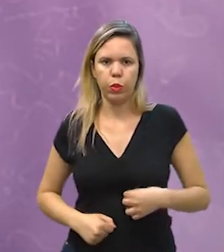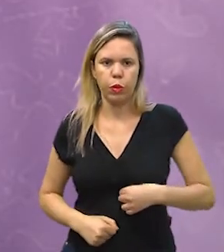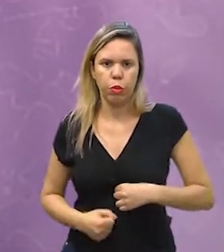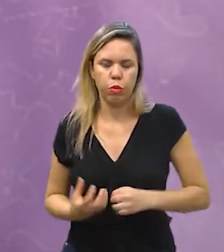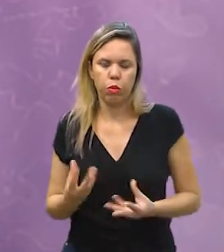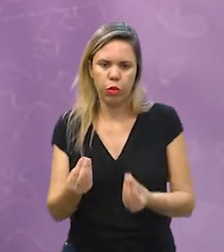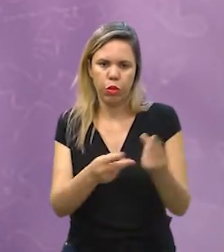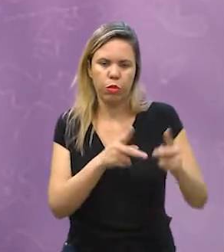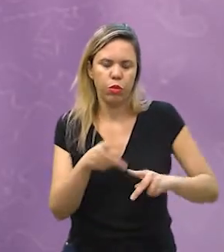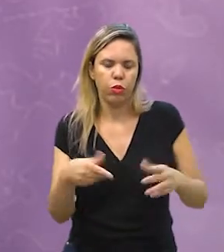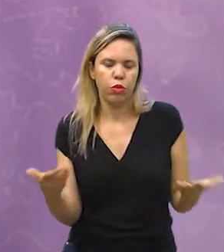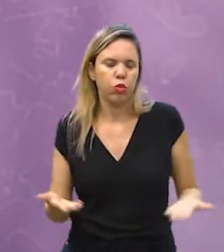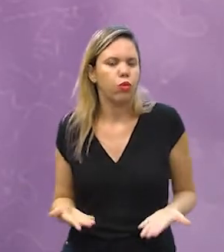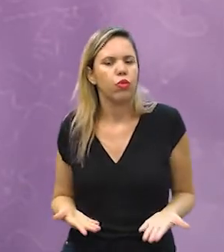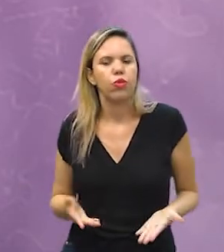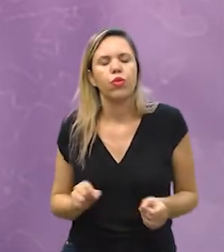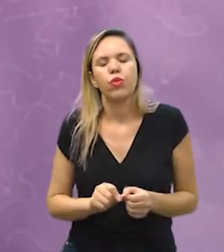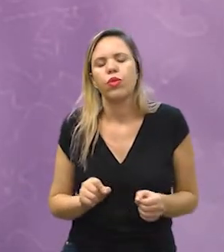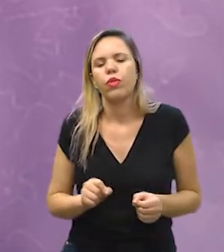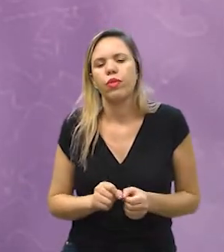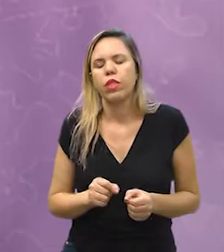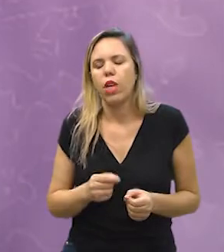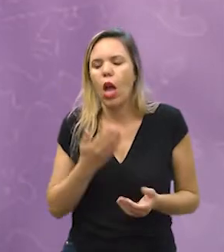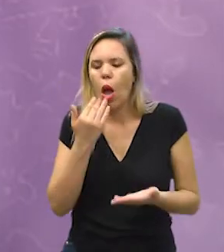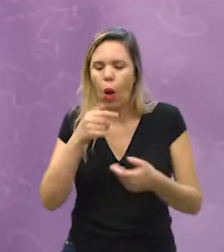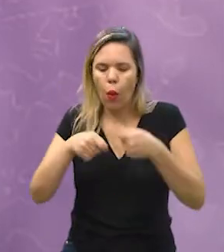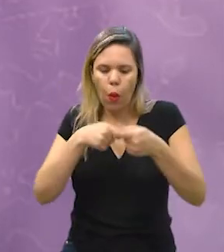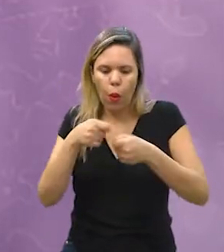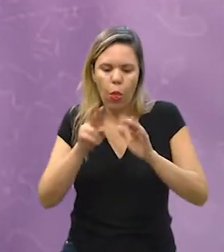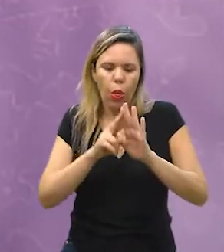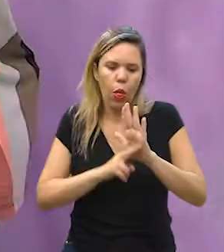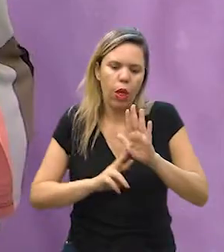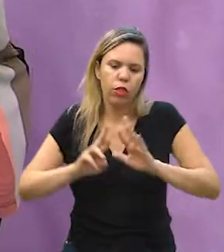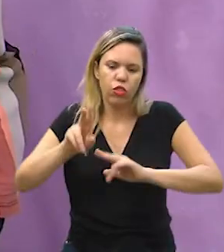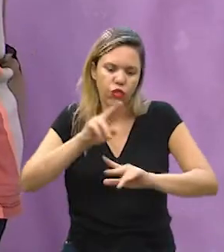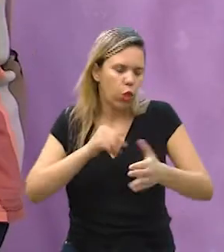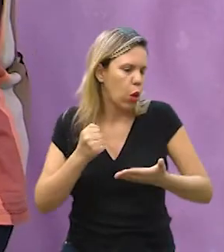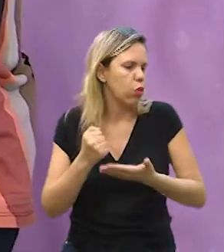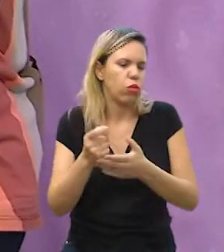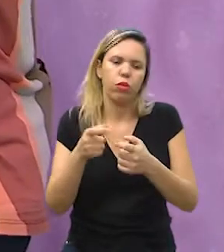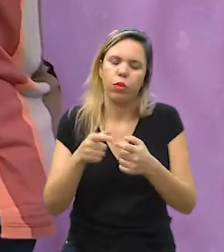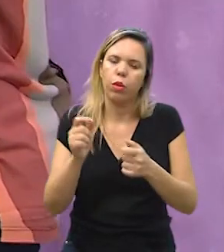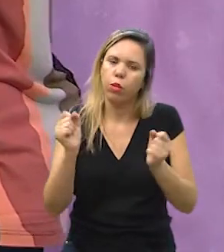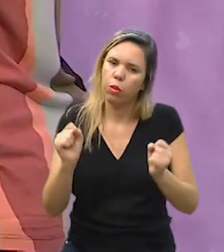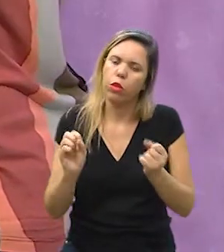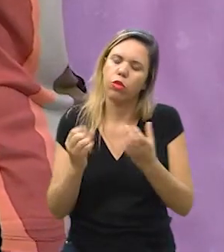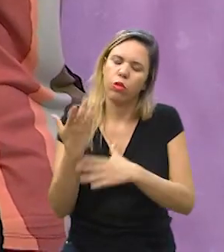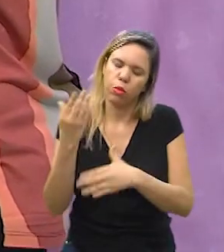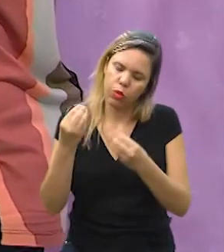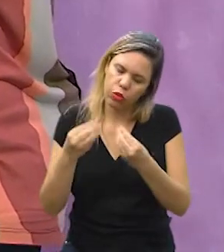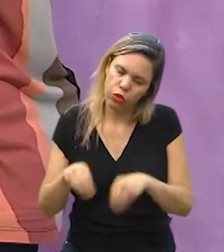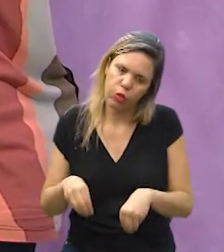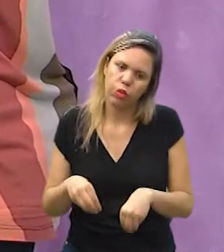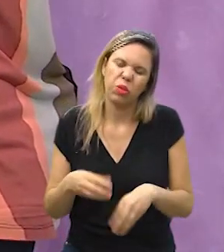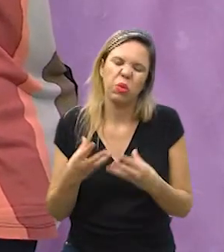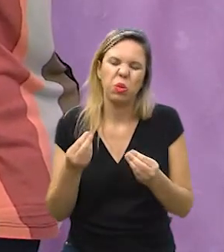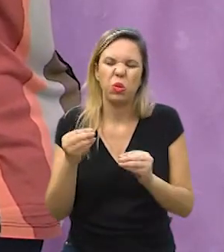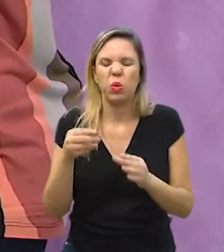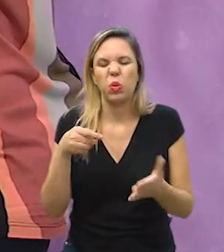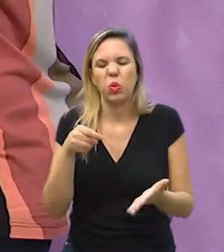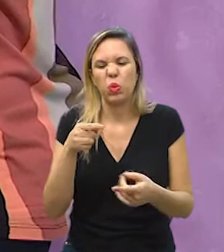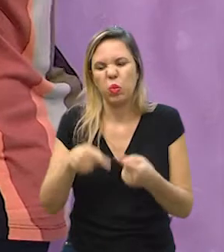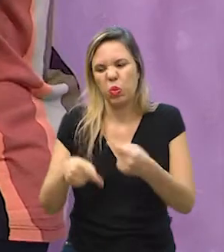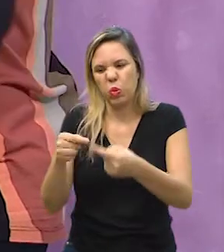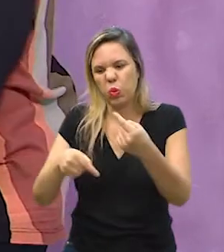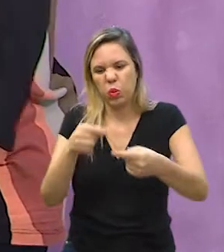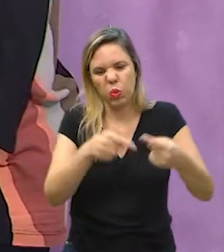muitas pessoas hoje fazem dietas sem ajuda médica. Isso também pode prejudicar, né? Às vezes com muitas restrições,